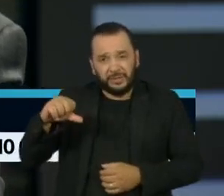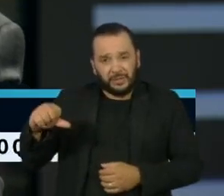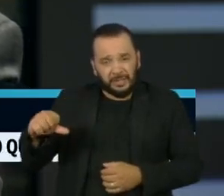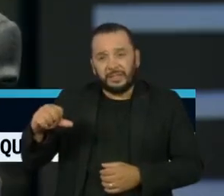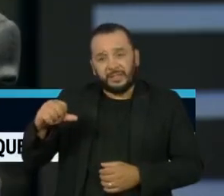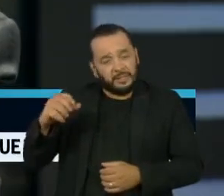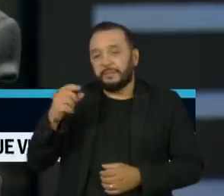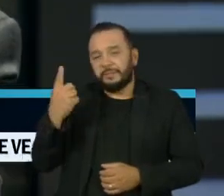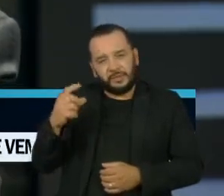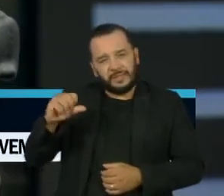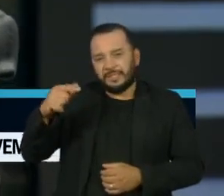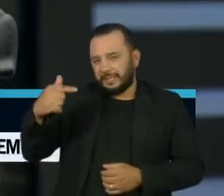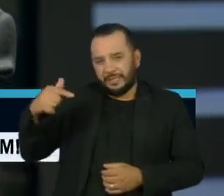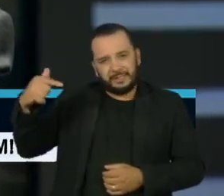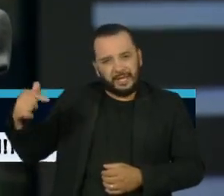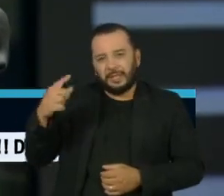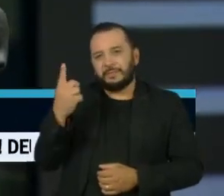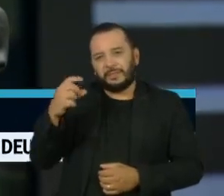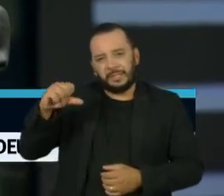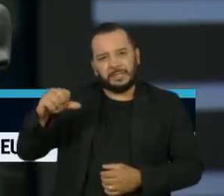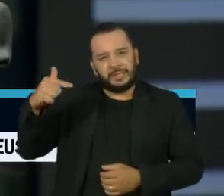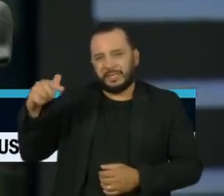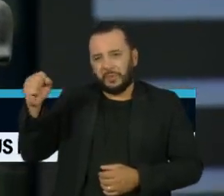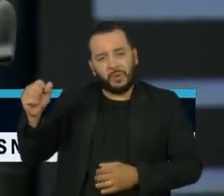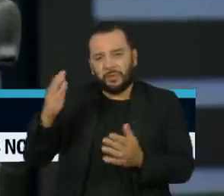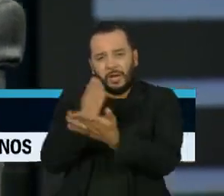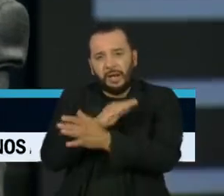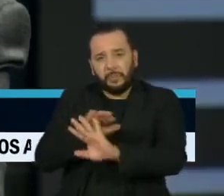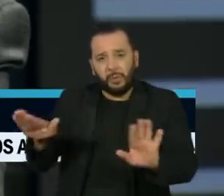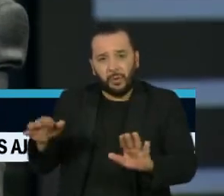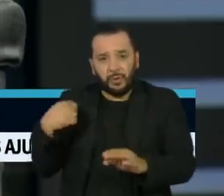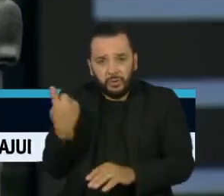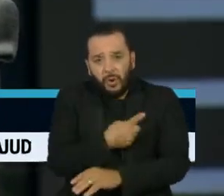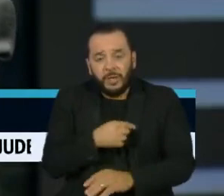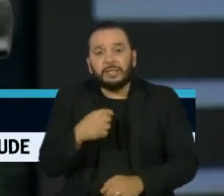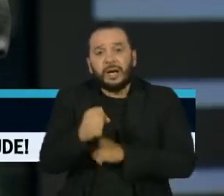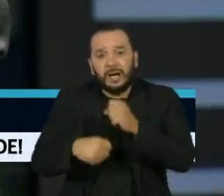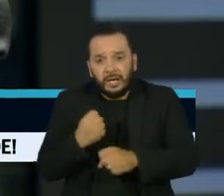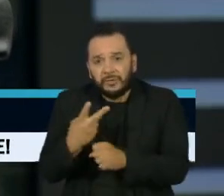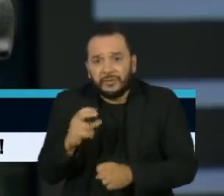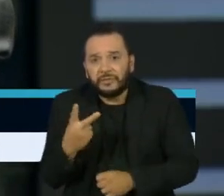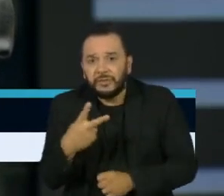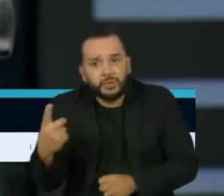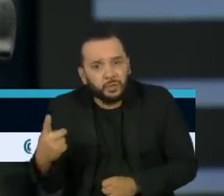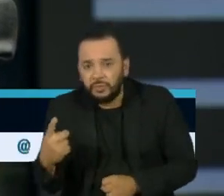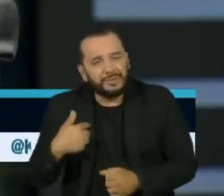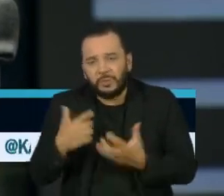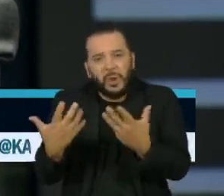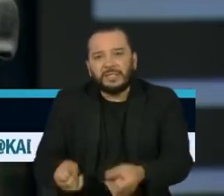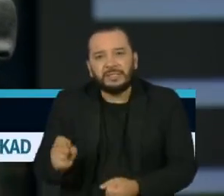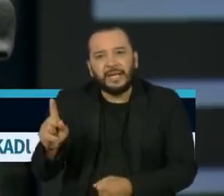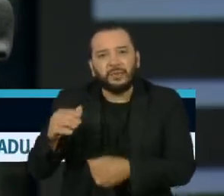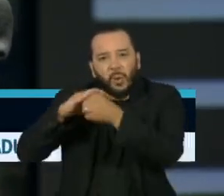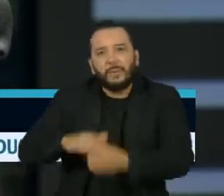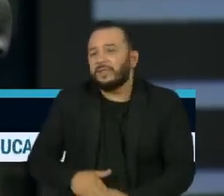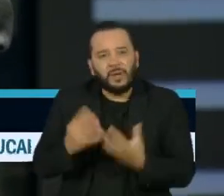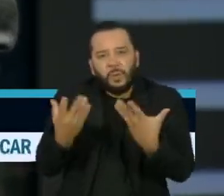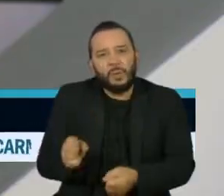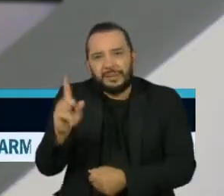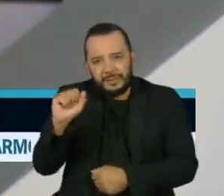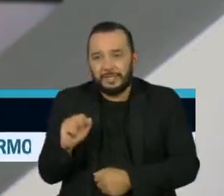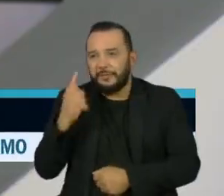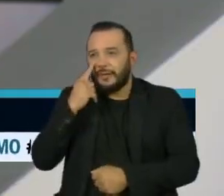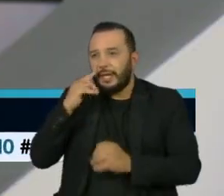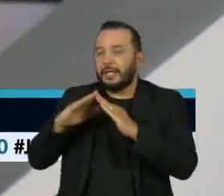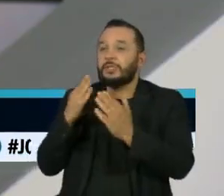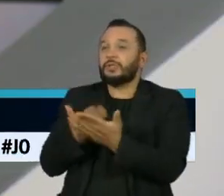1977, 78, nós estamos em 2021. Quer dizer, aceitável isso que ocorreu em Salvador e, pouco antes, conversando com o Pinsky, né? Nós estamos falando que a escola, olha a